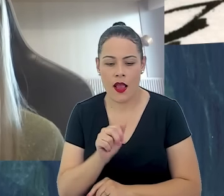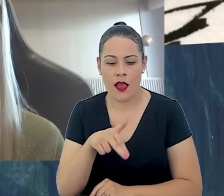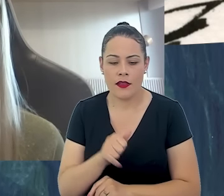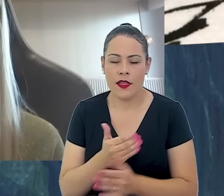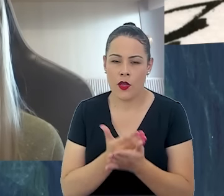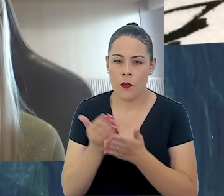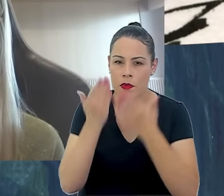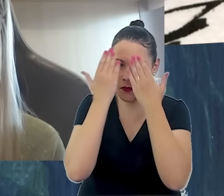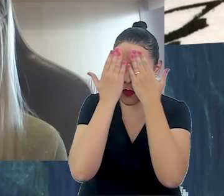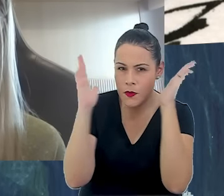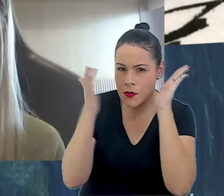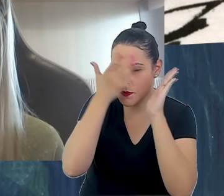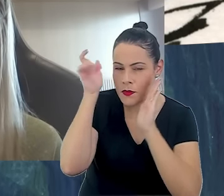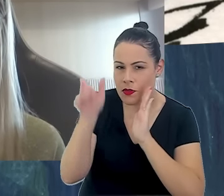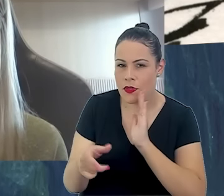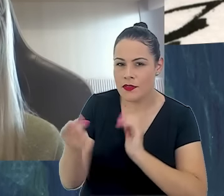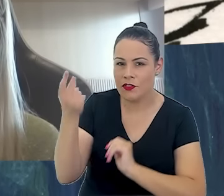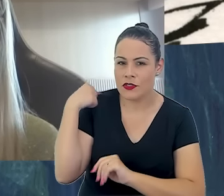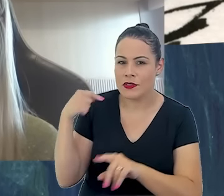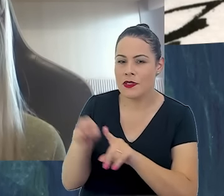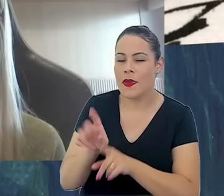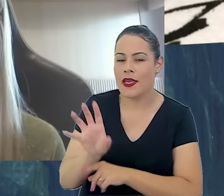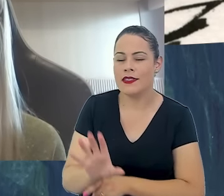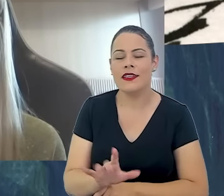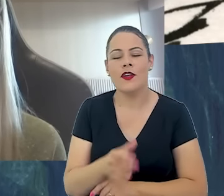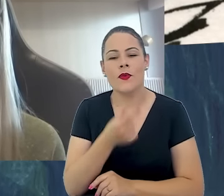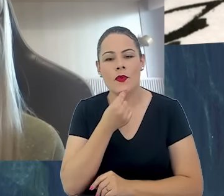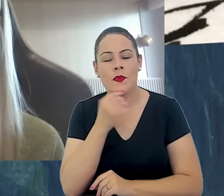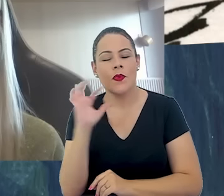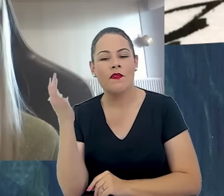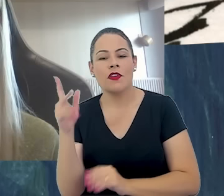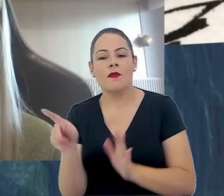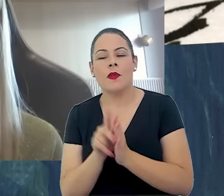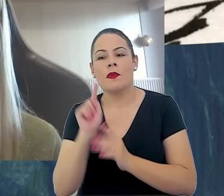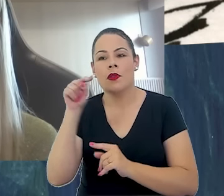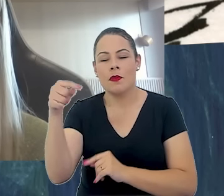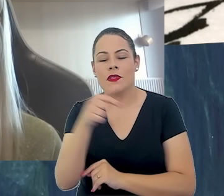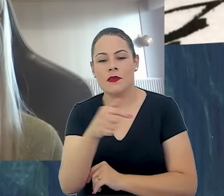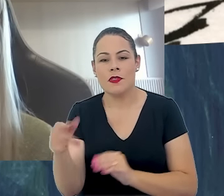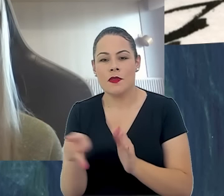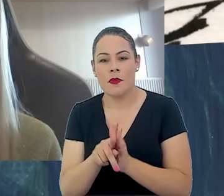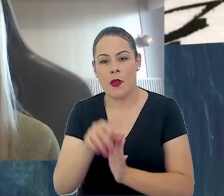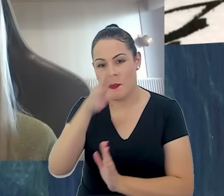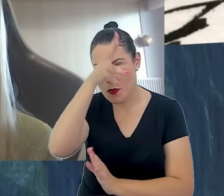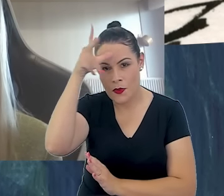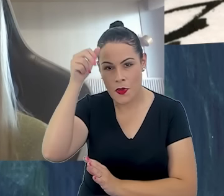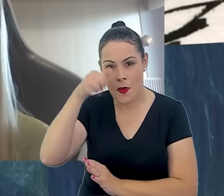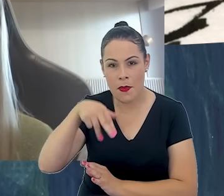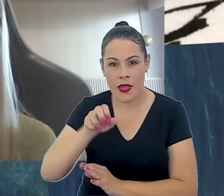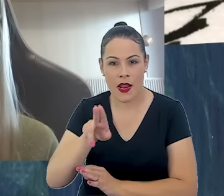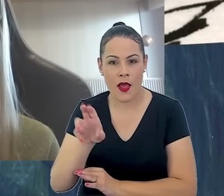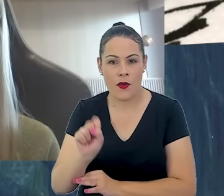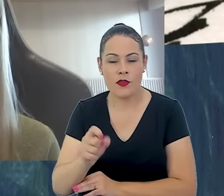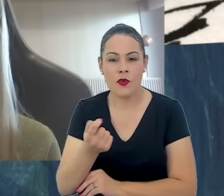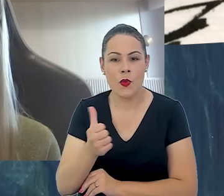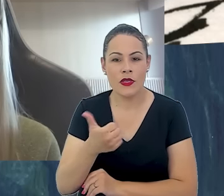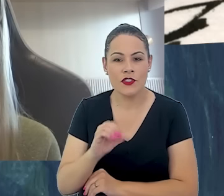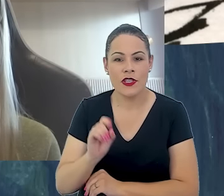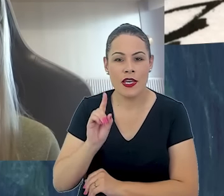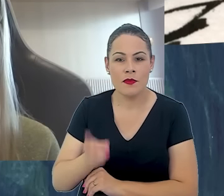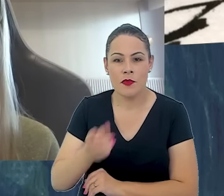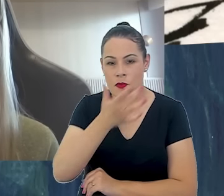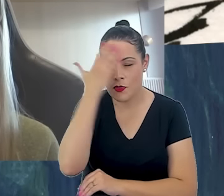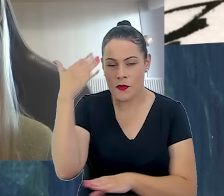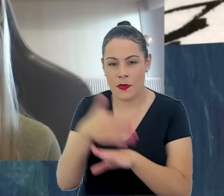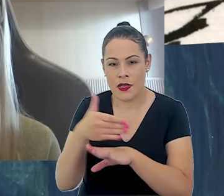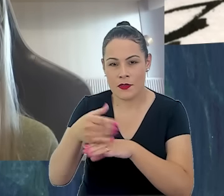acho que está abrindo a cabeça dos CFOs, e o Rodrigo falou do nosso evento. Na semana que vem em Manaus, nós vamos ser quase 900 pessoas, 10 mil pessoas